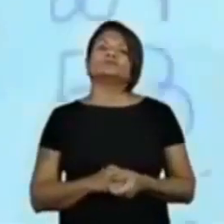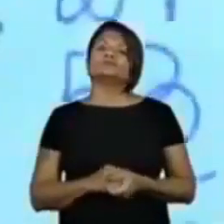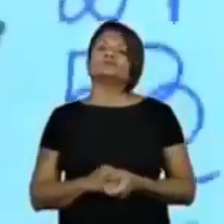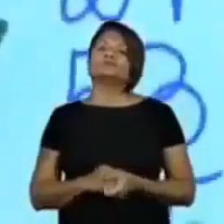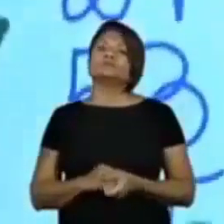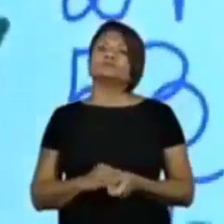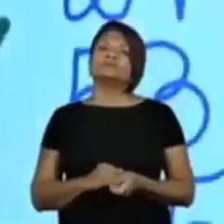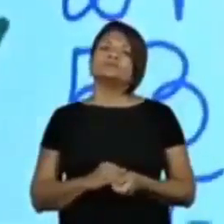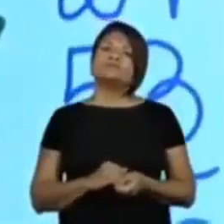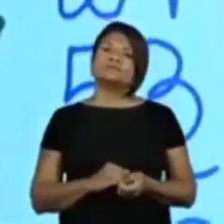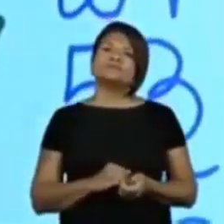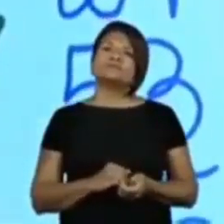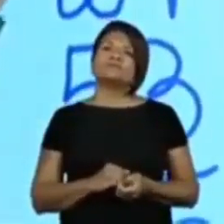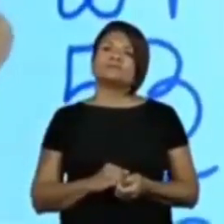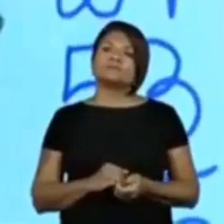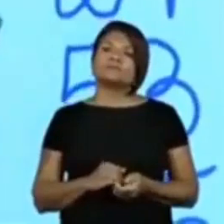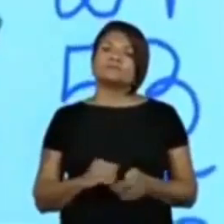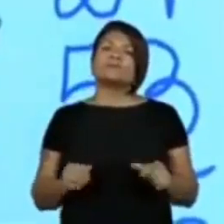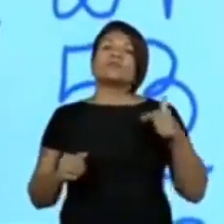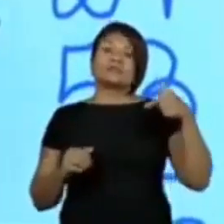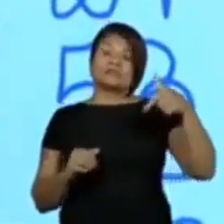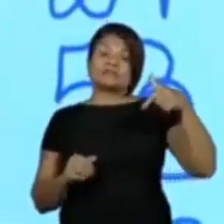70 mais 11.